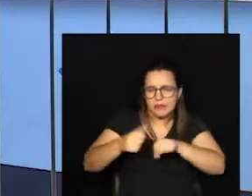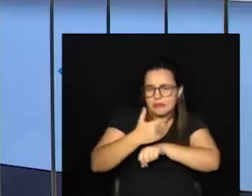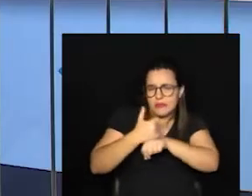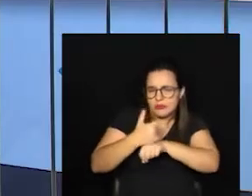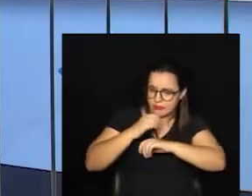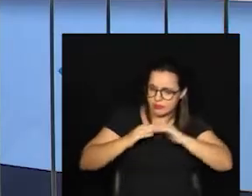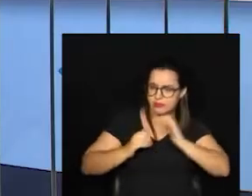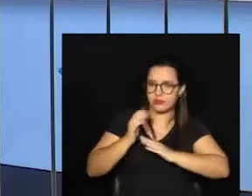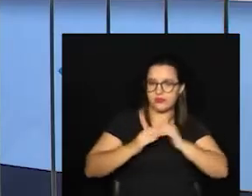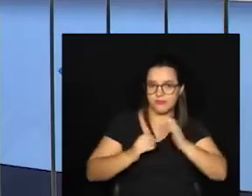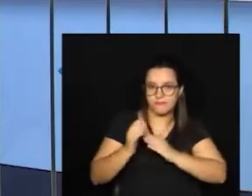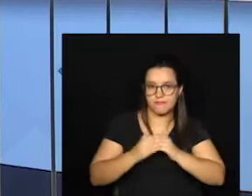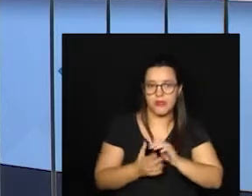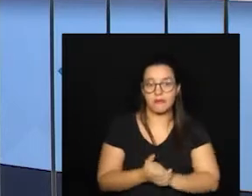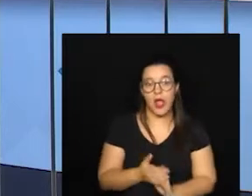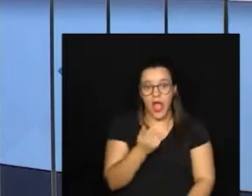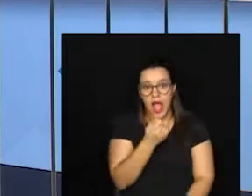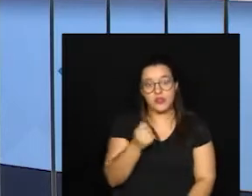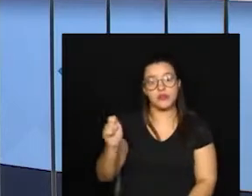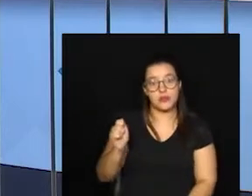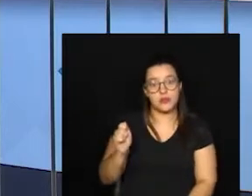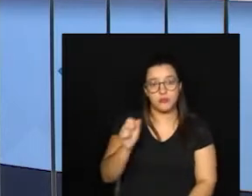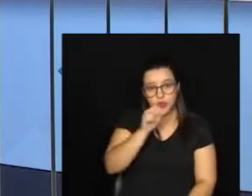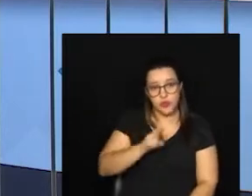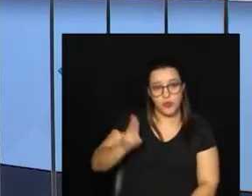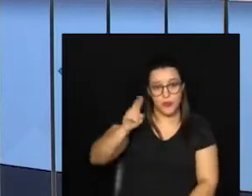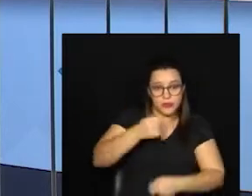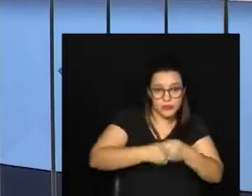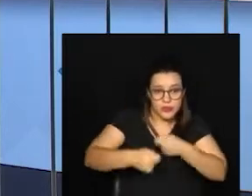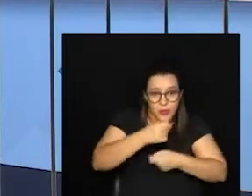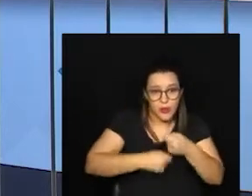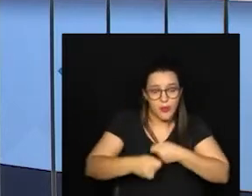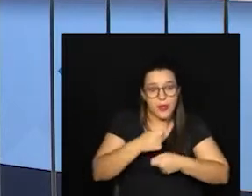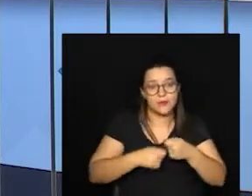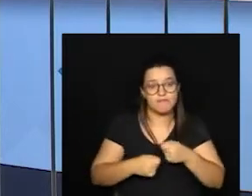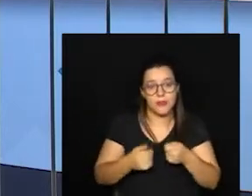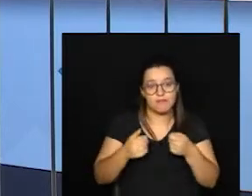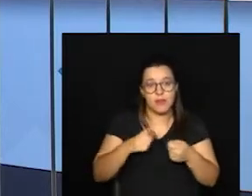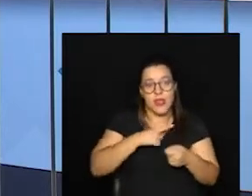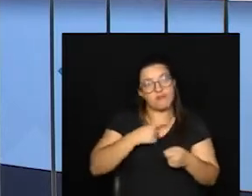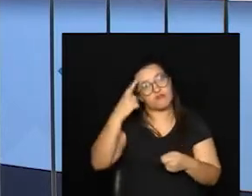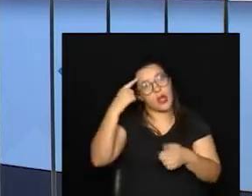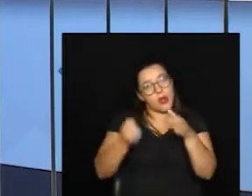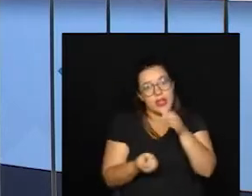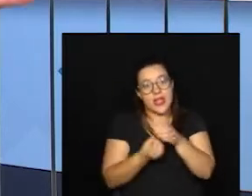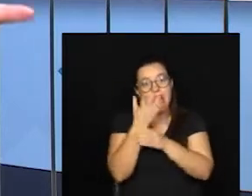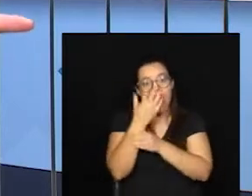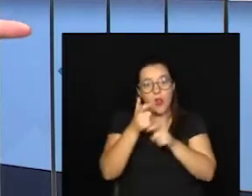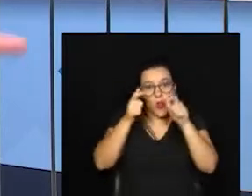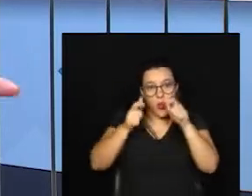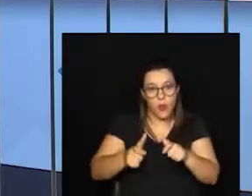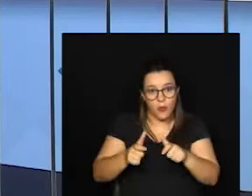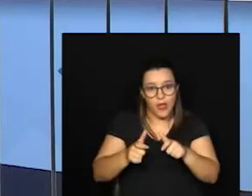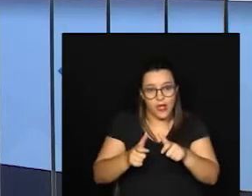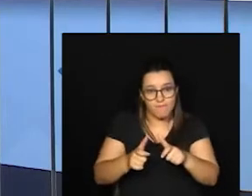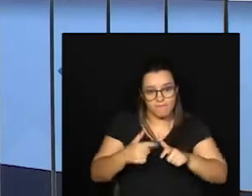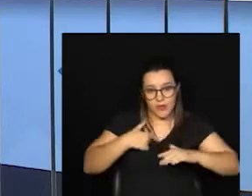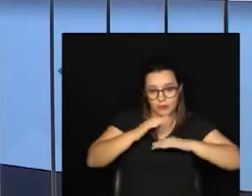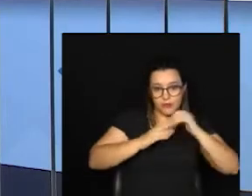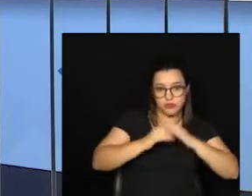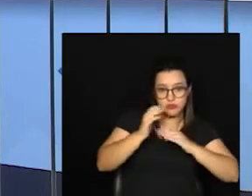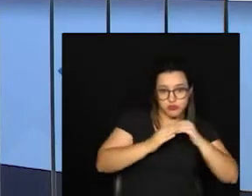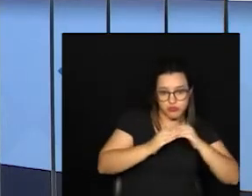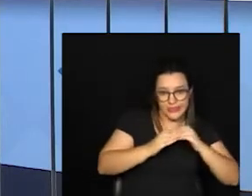Associação Comercial e Industrial de Sumaré criou esse Banco de Talentos para que tanto as pessoas que procuram por uma vaga, quanto